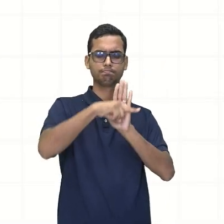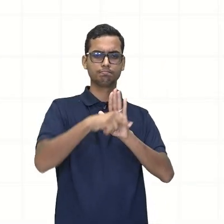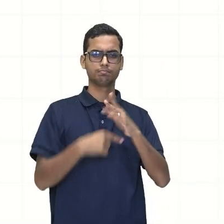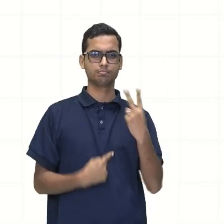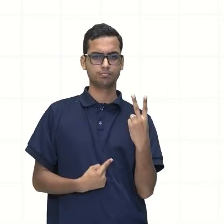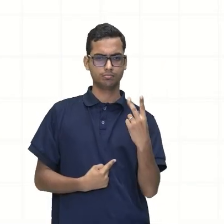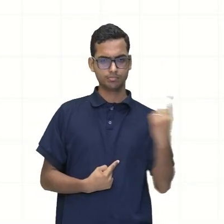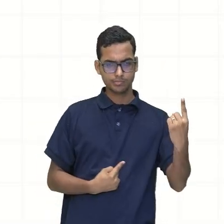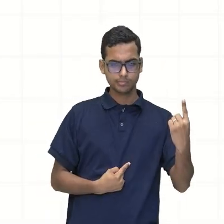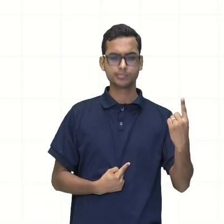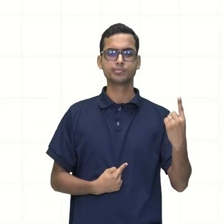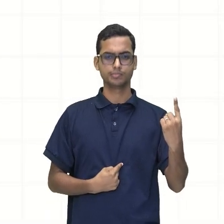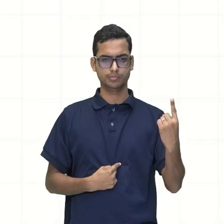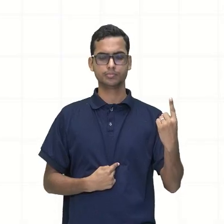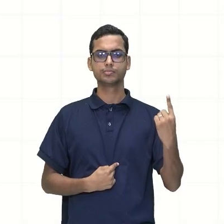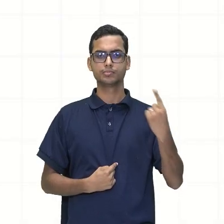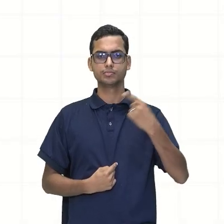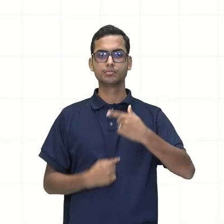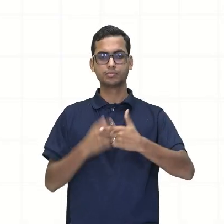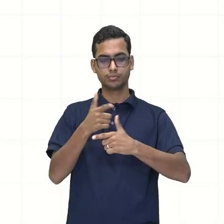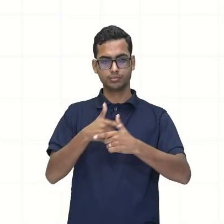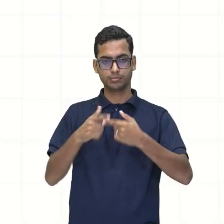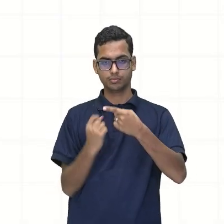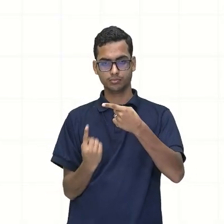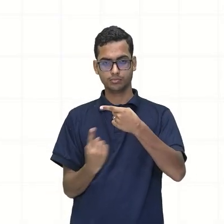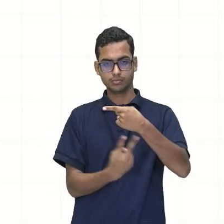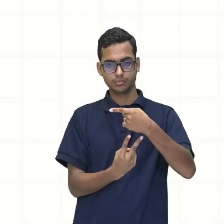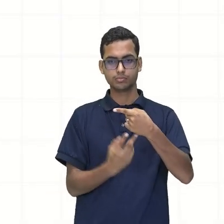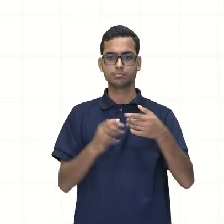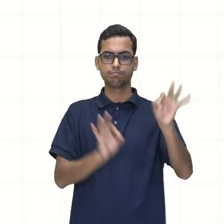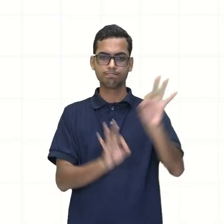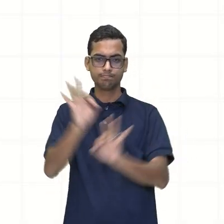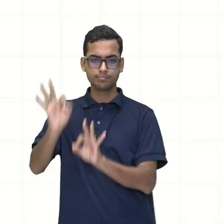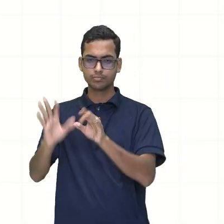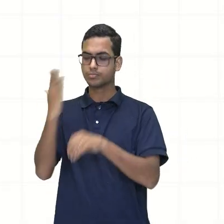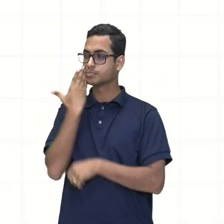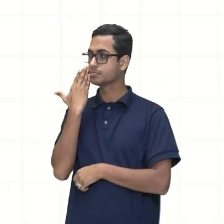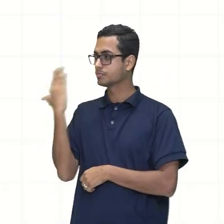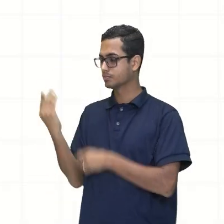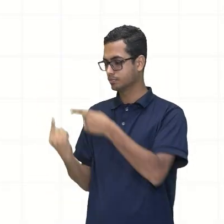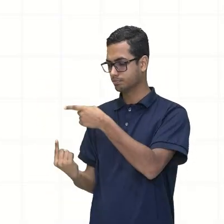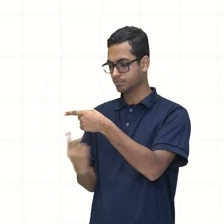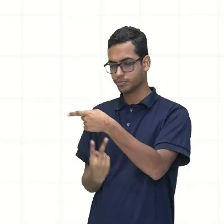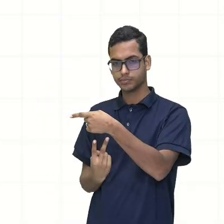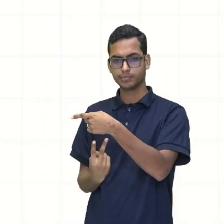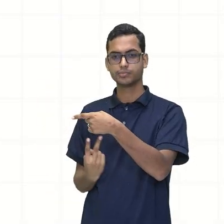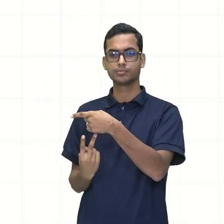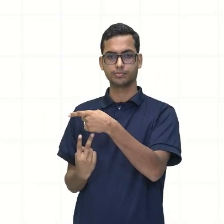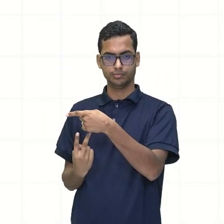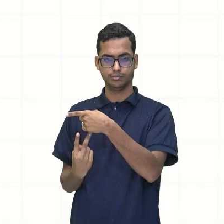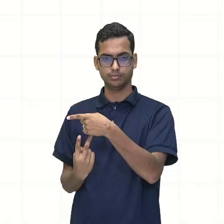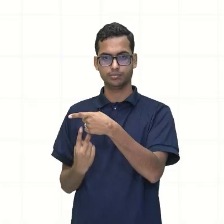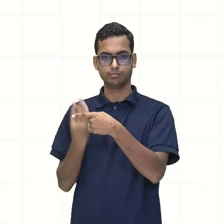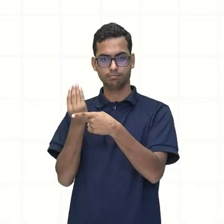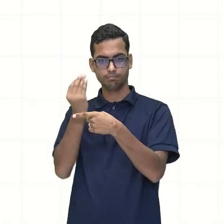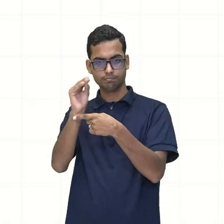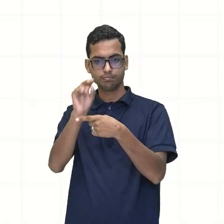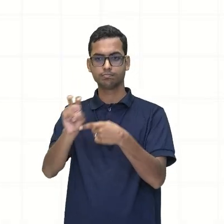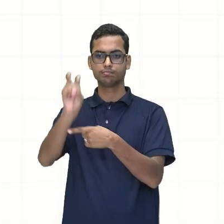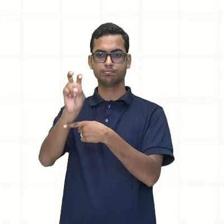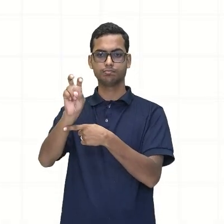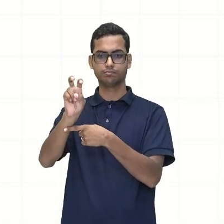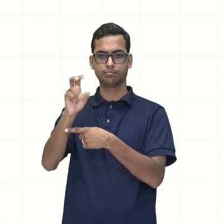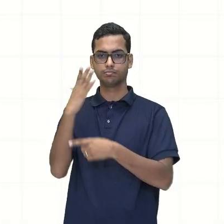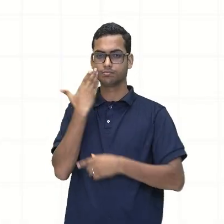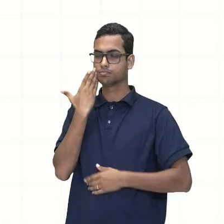12 aqui embaixo e faz essa subtração em cima. 16 menos 21 vai dar o número 5, só que